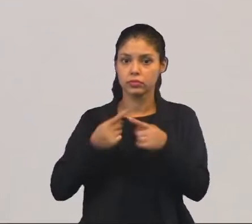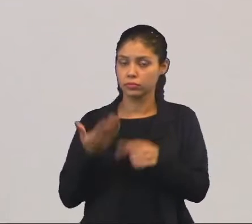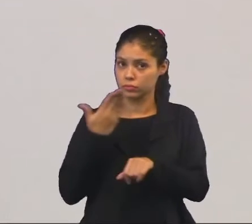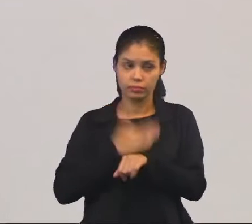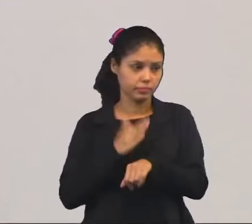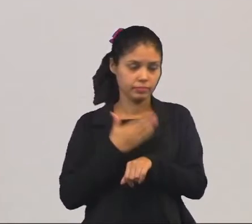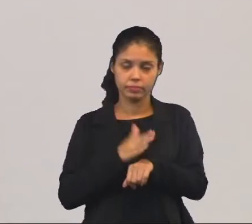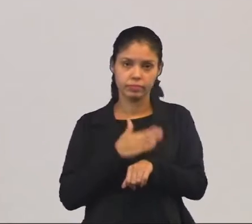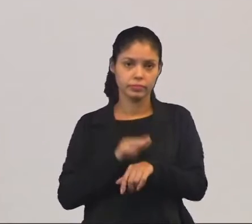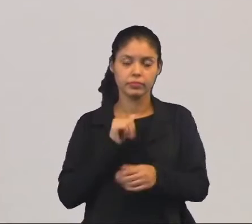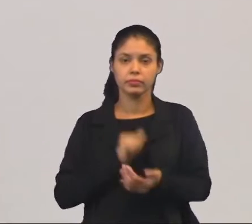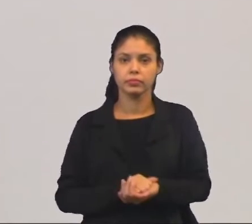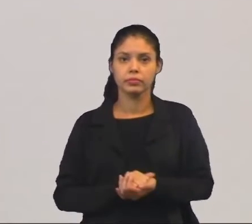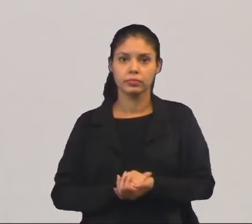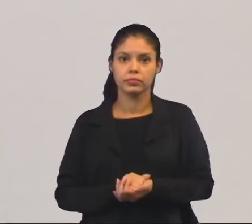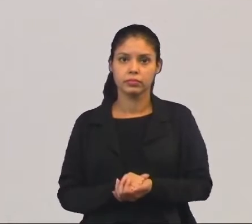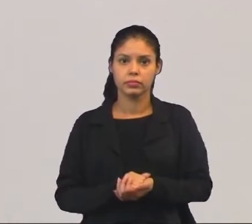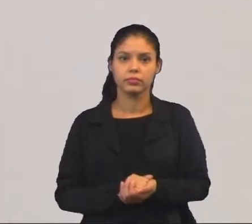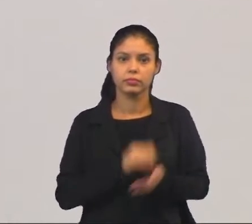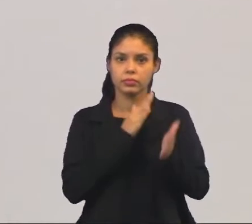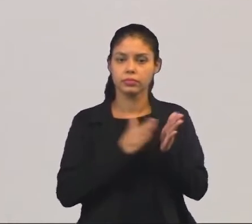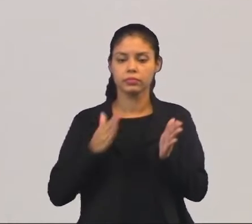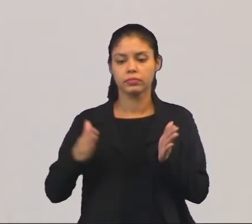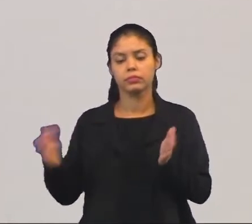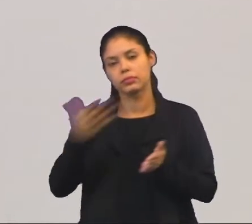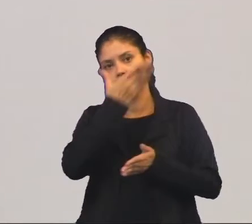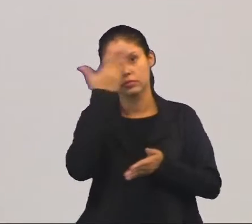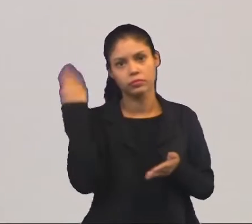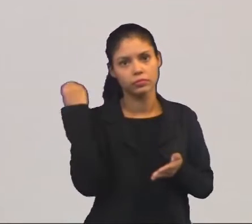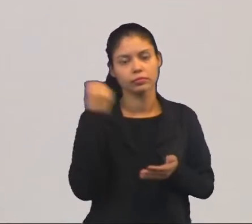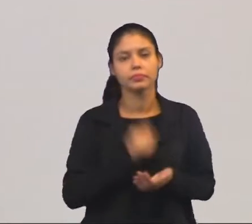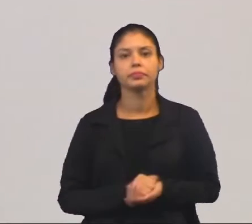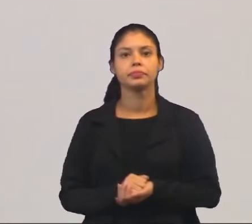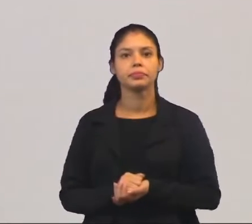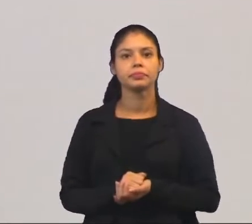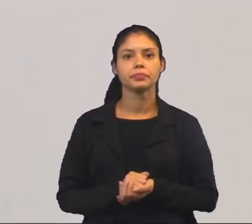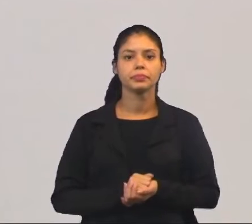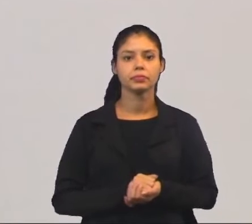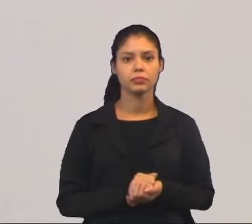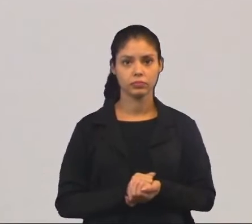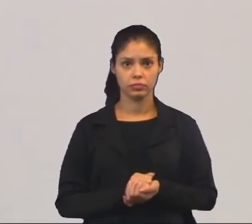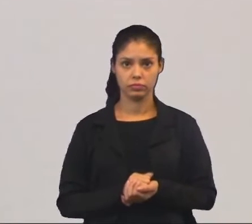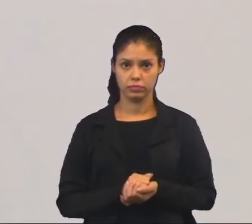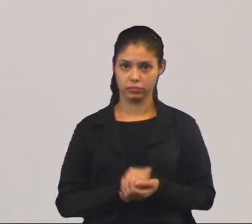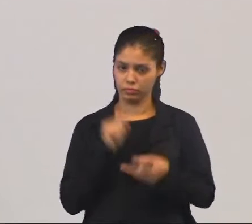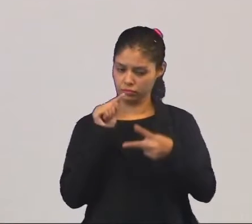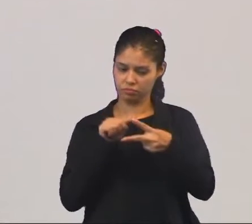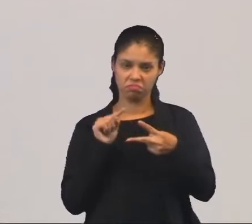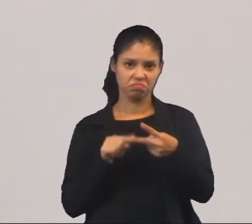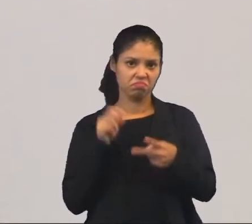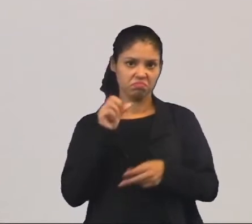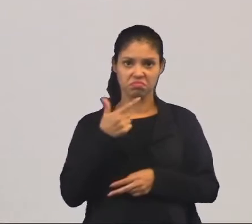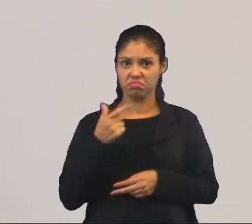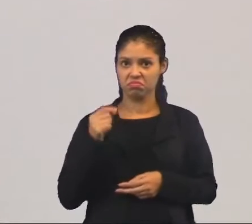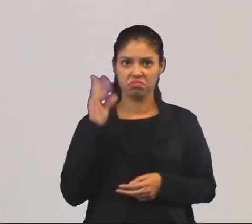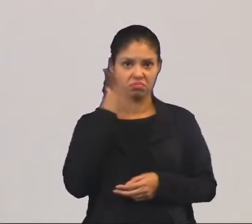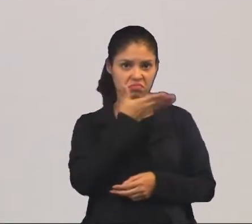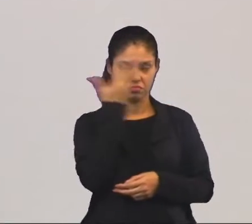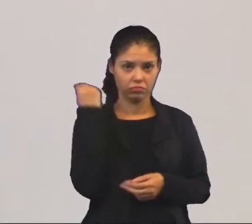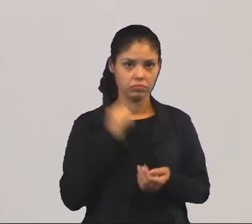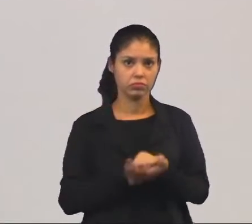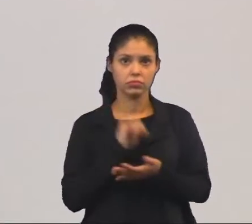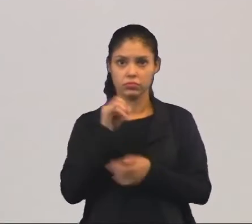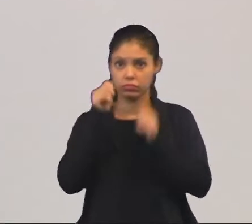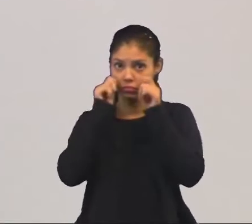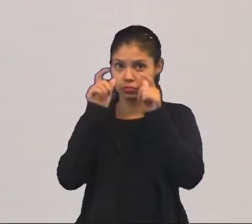não praticar, com o passar do tempo a gente esquece, tá? 15 dias, 20 dias, se você